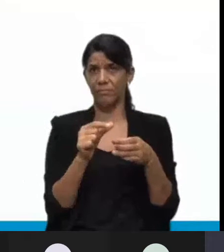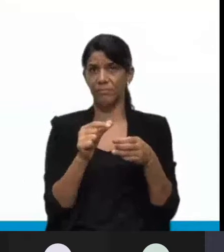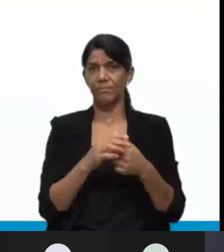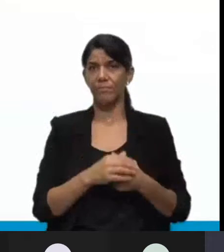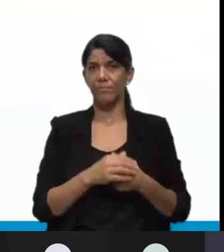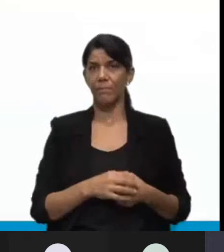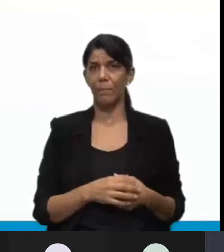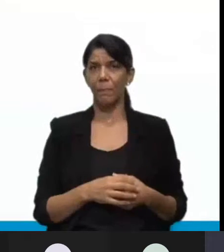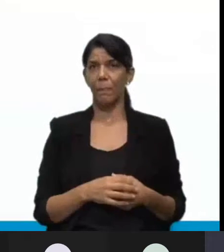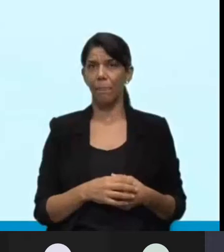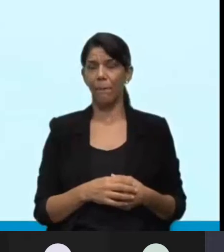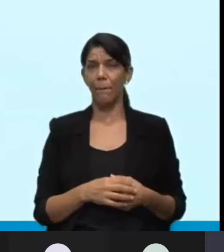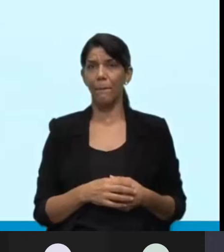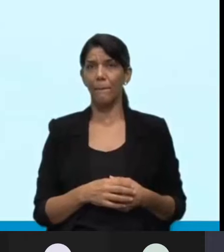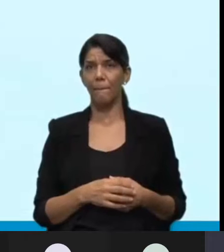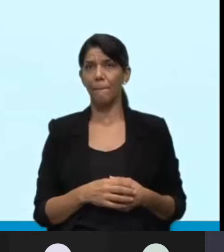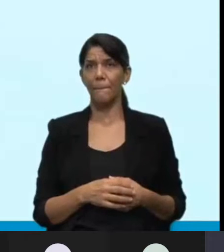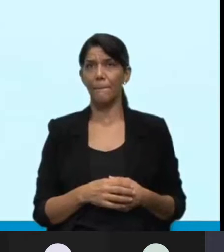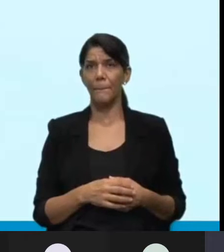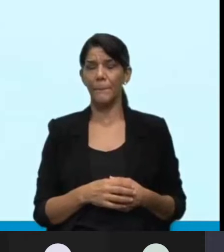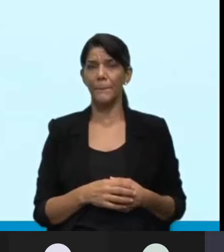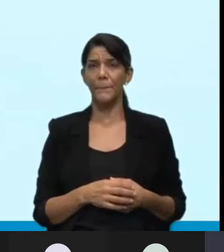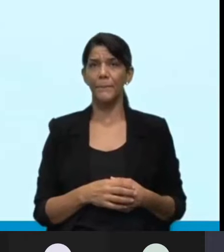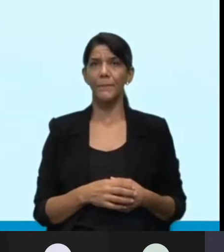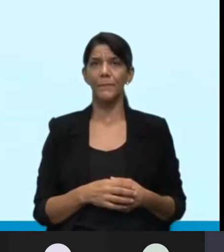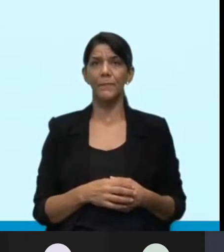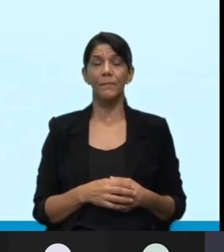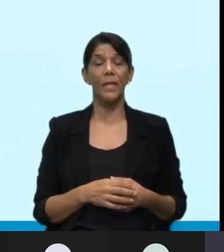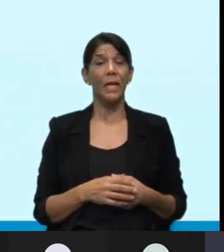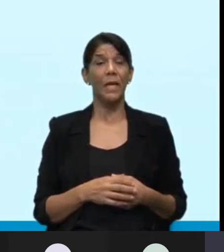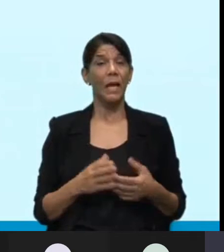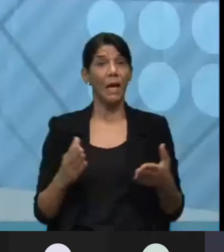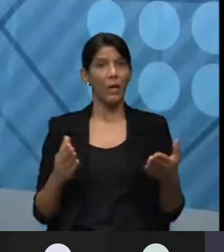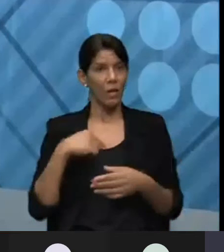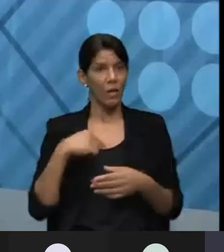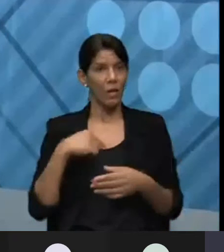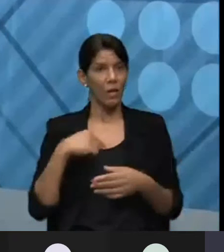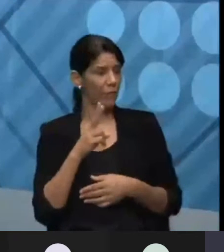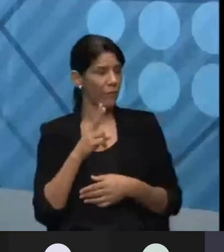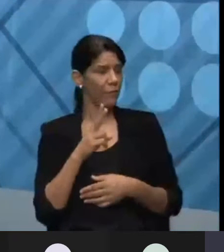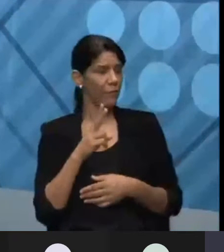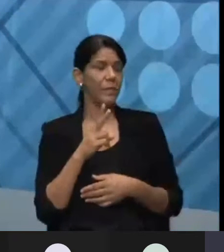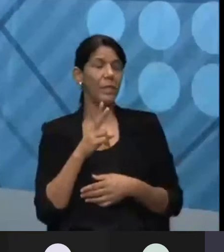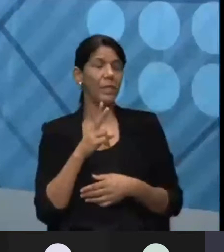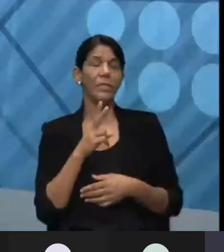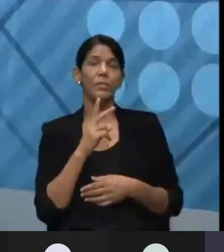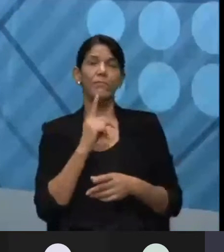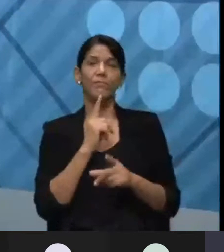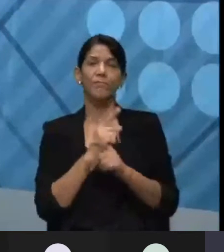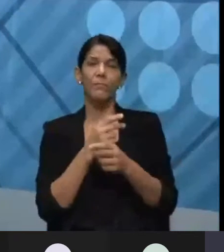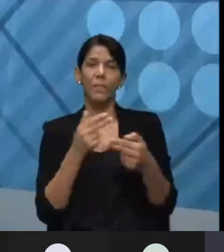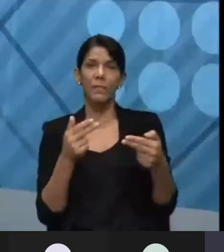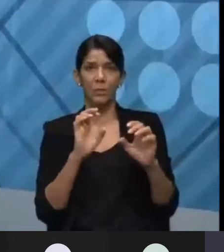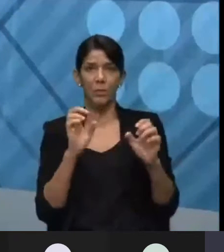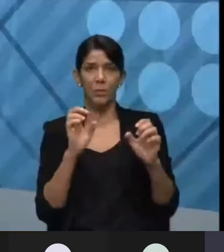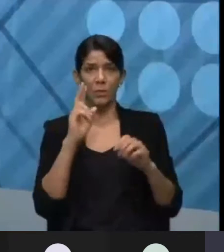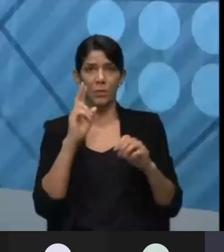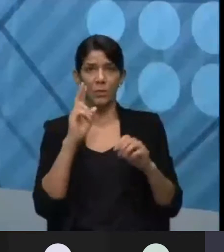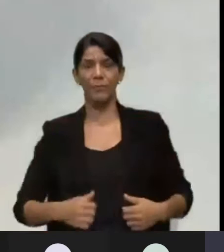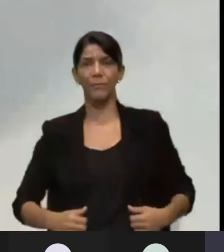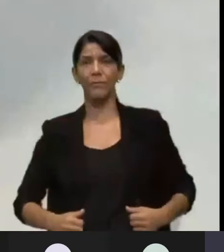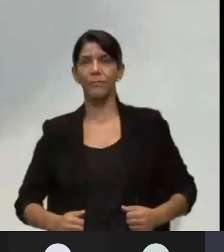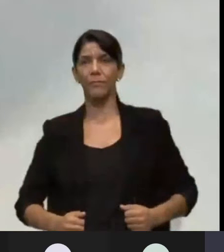também é muito maior do que a do ventrículo direito. Então, agora a gente vai lá para a nossa peça anatômica para a gente identificar essas estruturas. Vamos